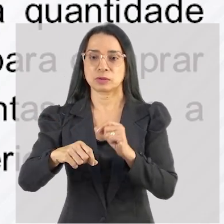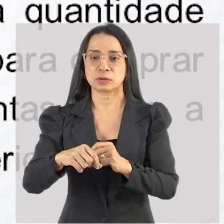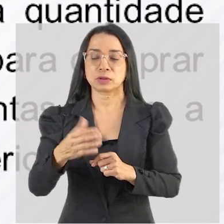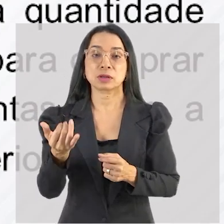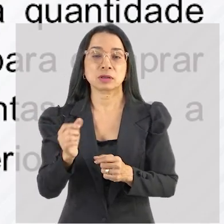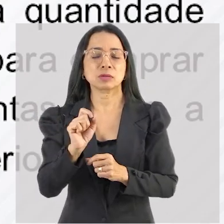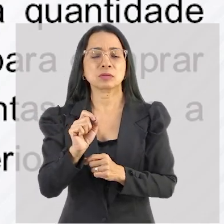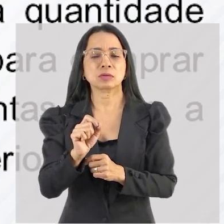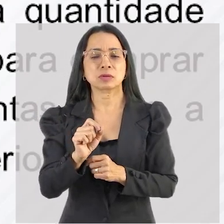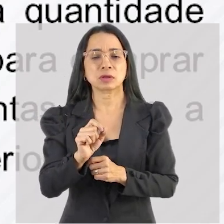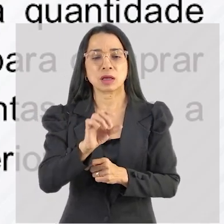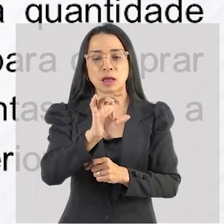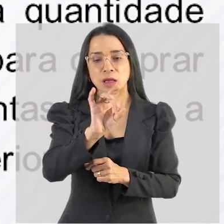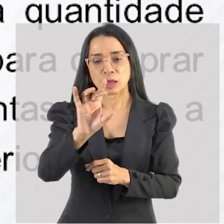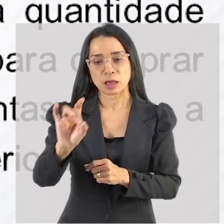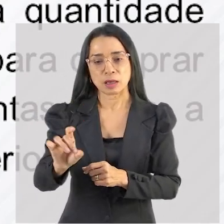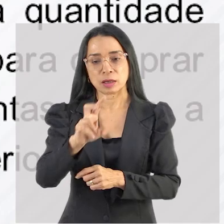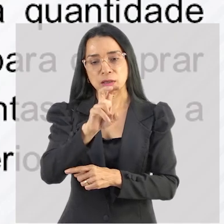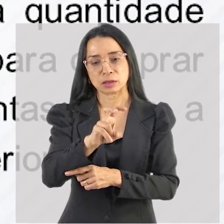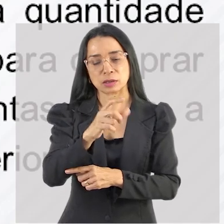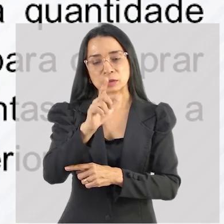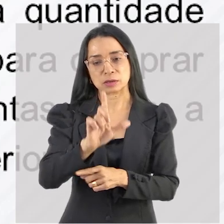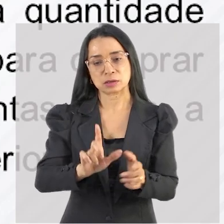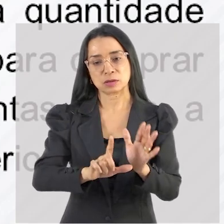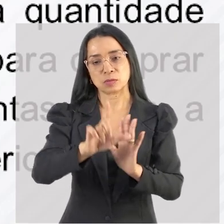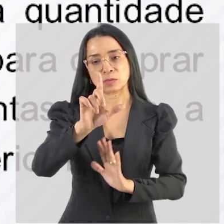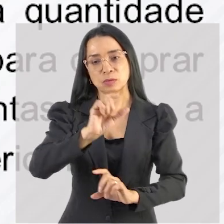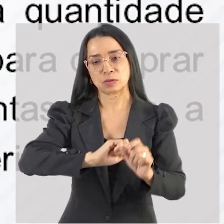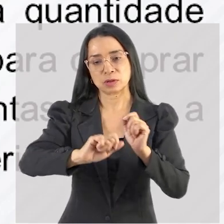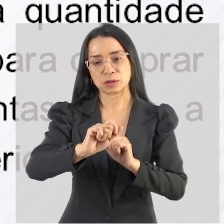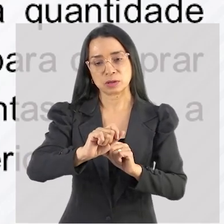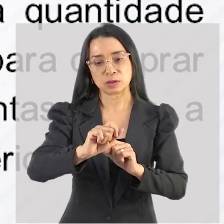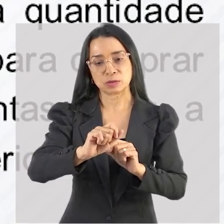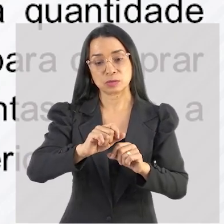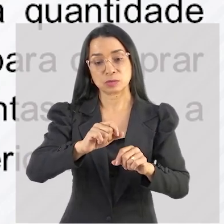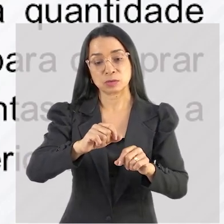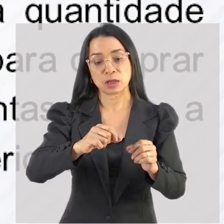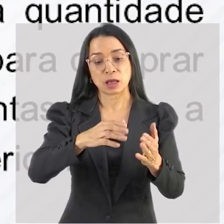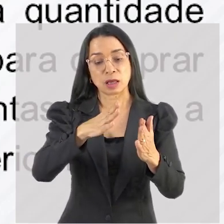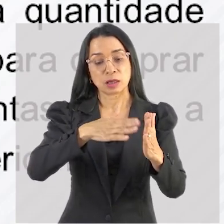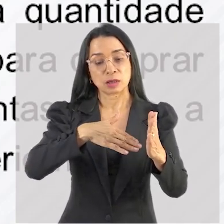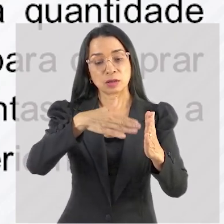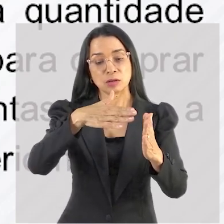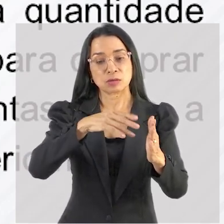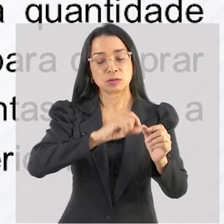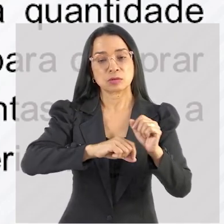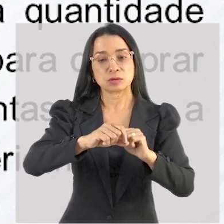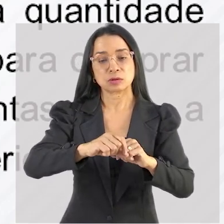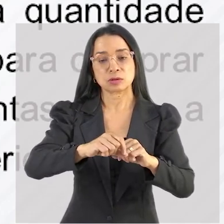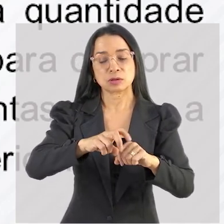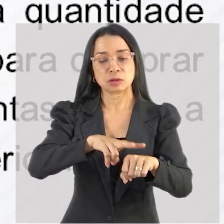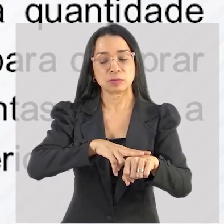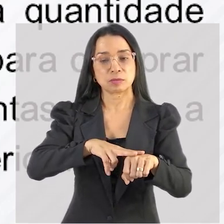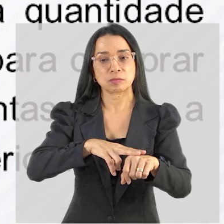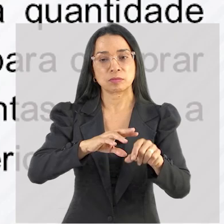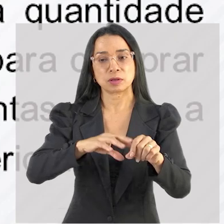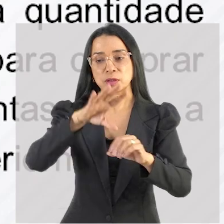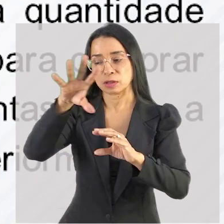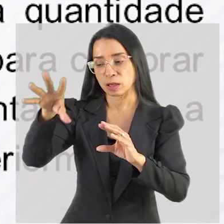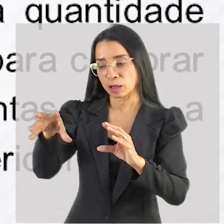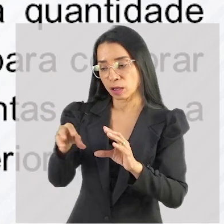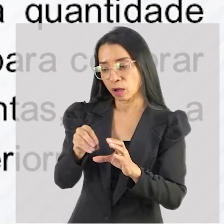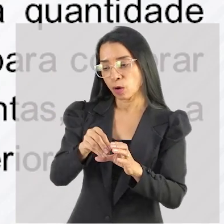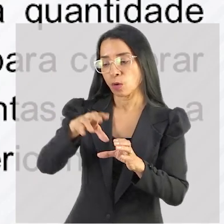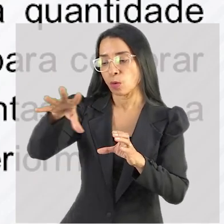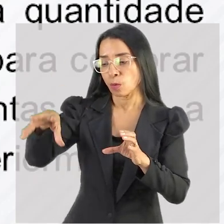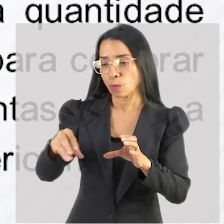de tinta verde, ele coloca 2 litros de tinta o quê? Branca, né? Para completar os 7 litros, tá